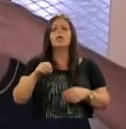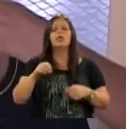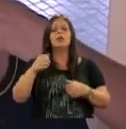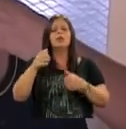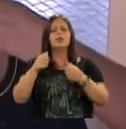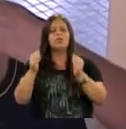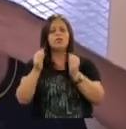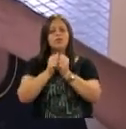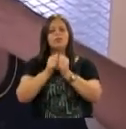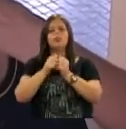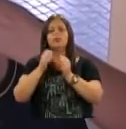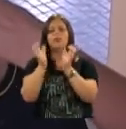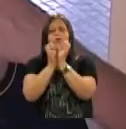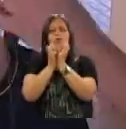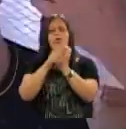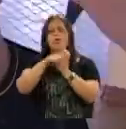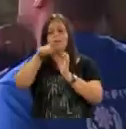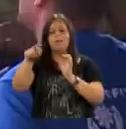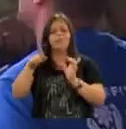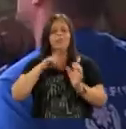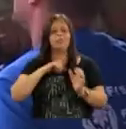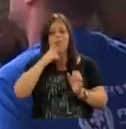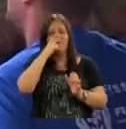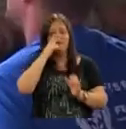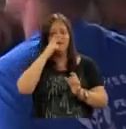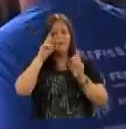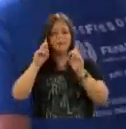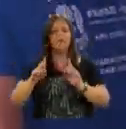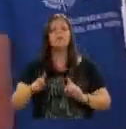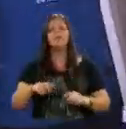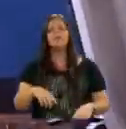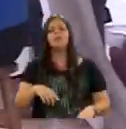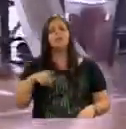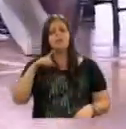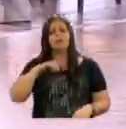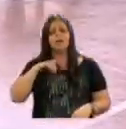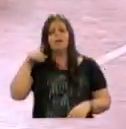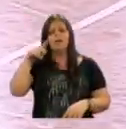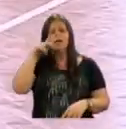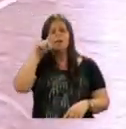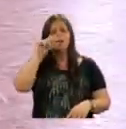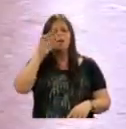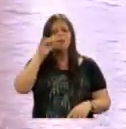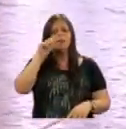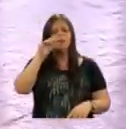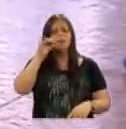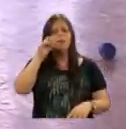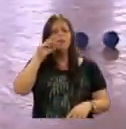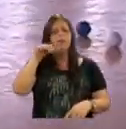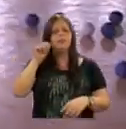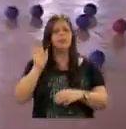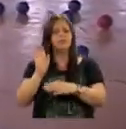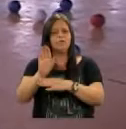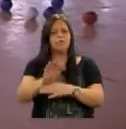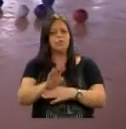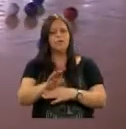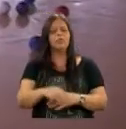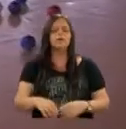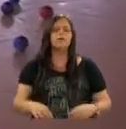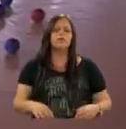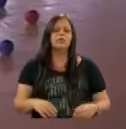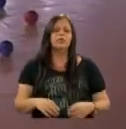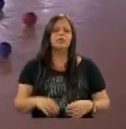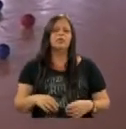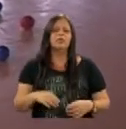acordo com a deficiência deles né em uma plataforma que auxilia né como é isso aí esta é a calha como a